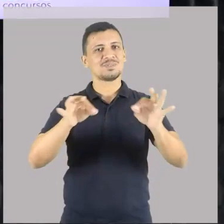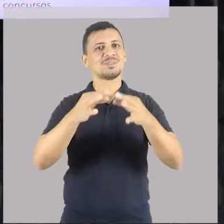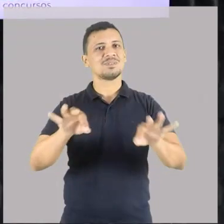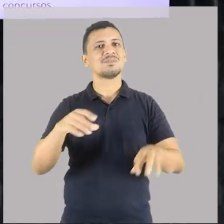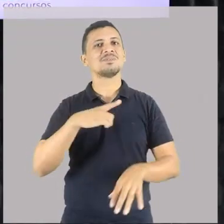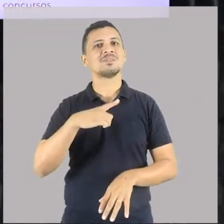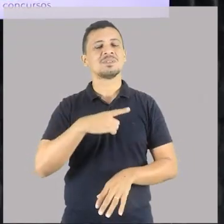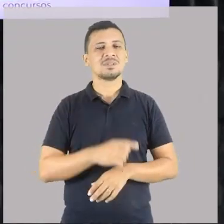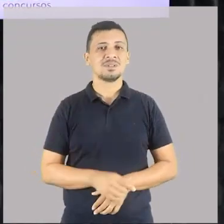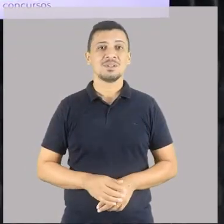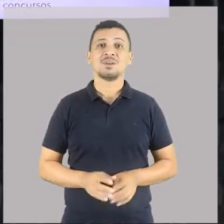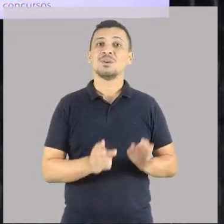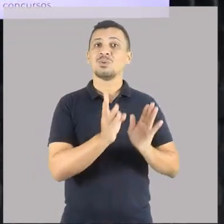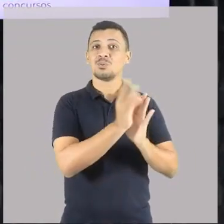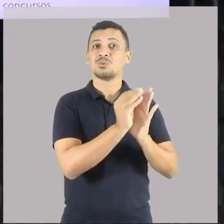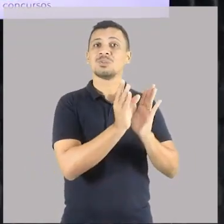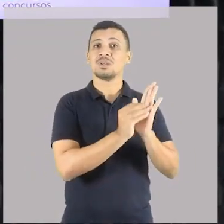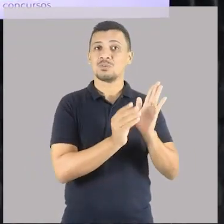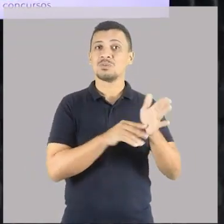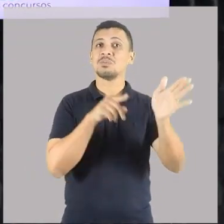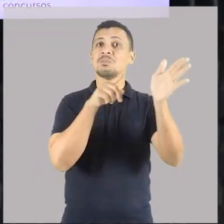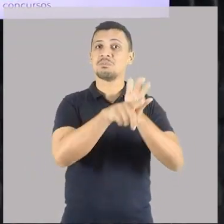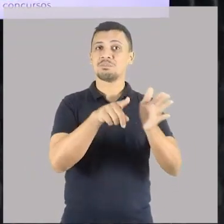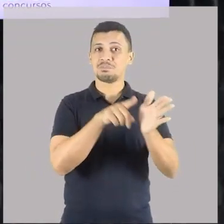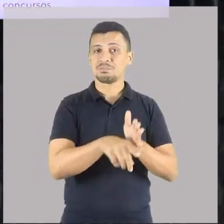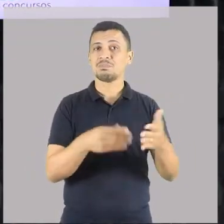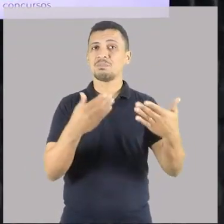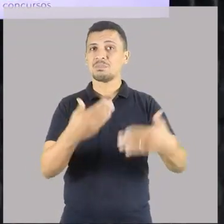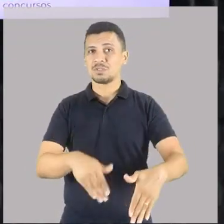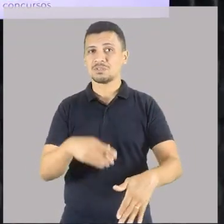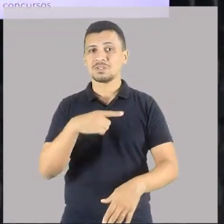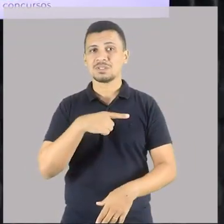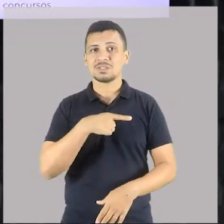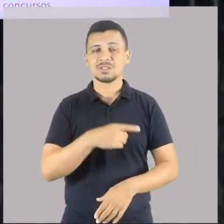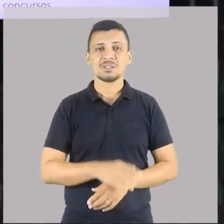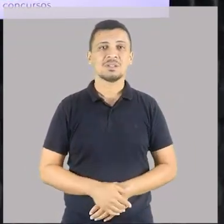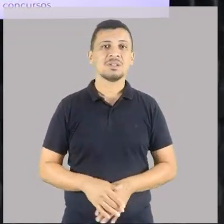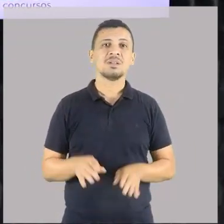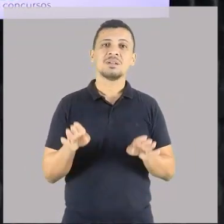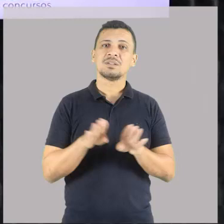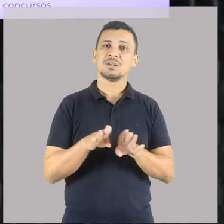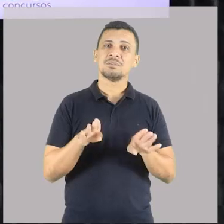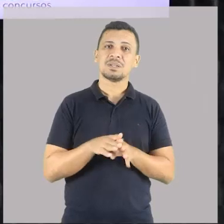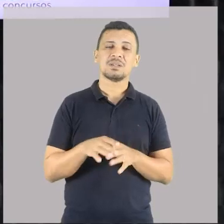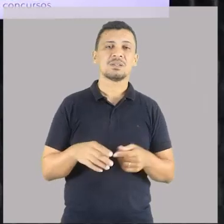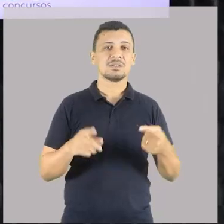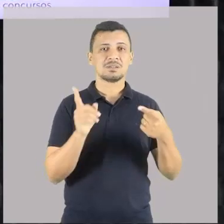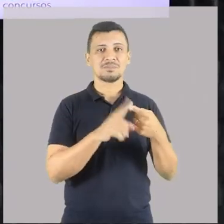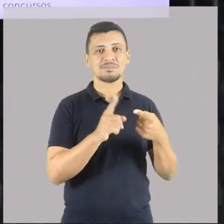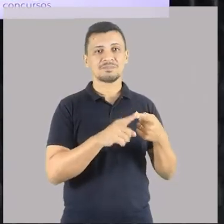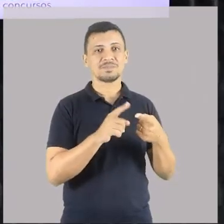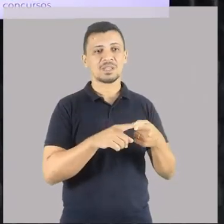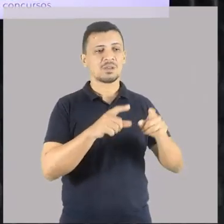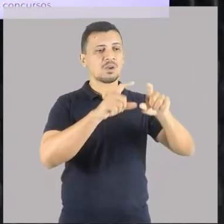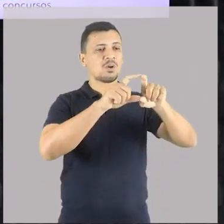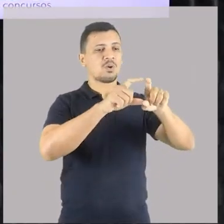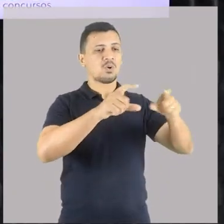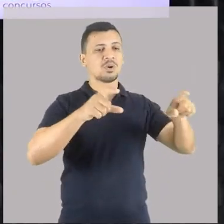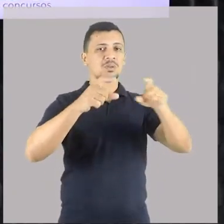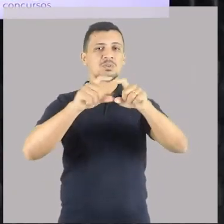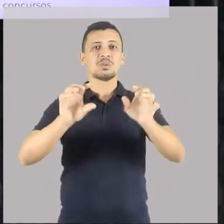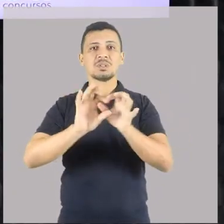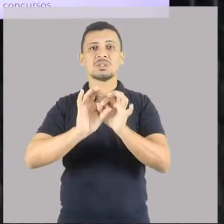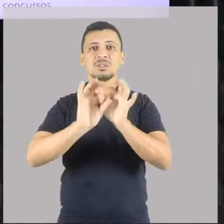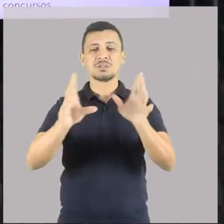que é um conteúdo que está sempre presente nessas provas, tá? Observe o seguinte, quando eu tenho a coordenação, eu tenho orações assindéticas